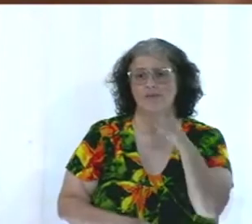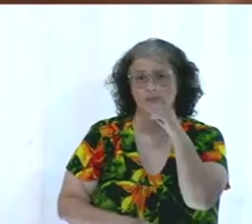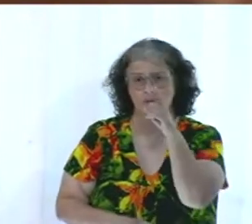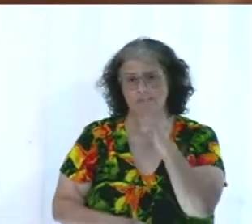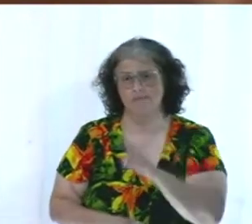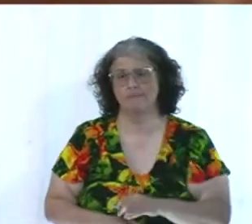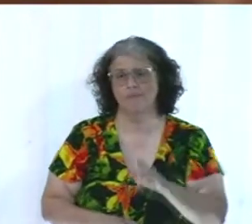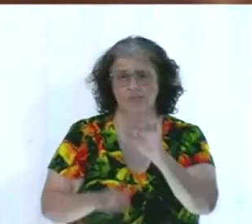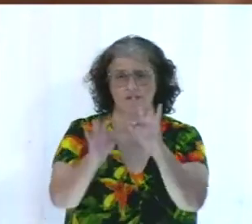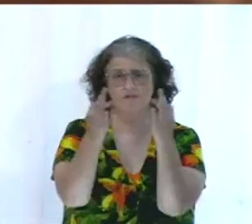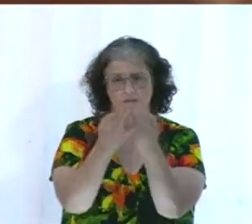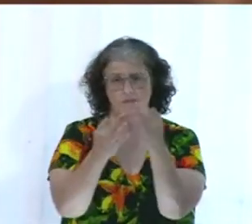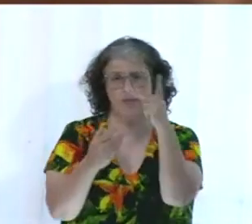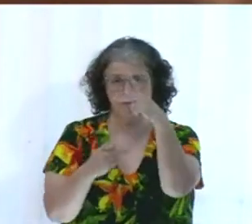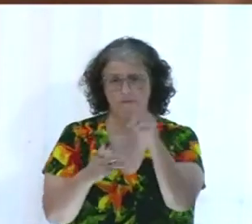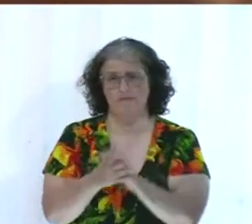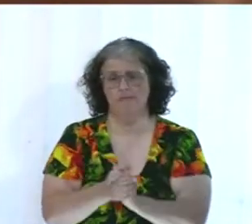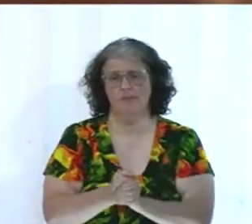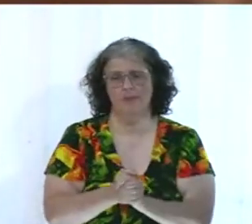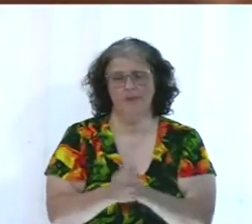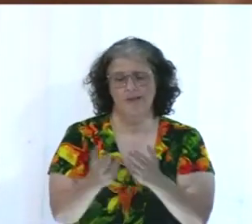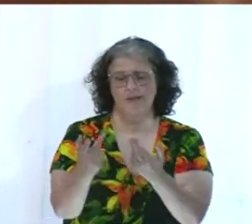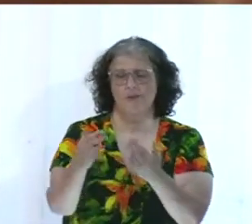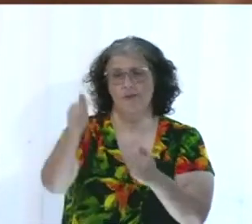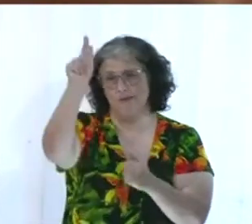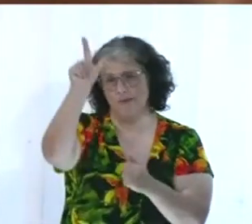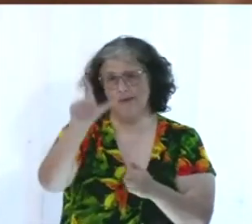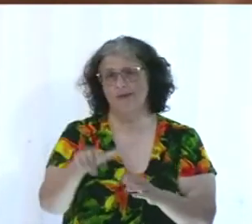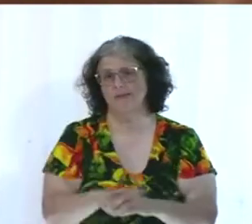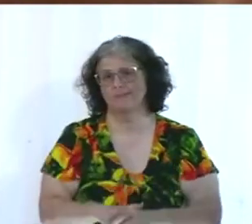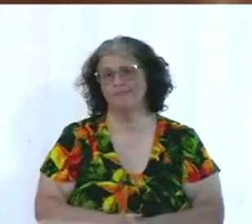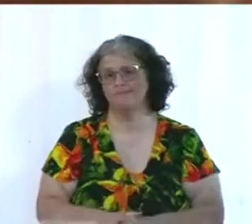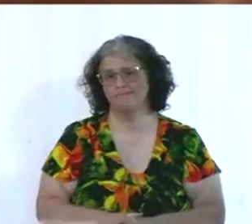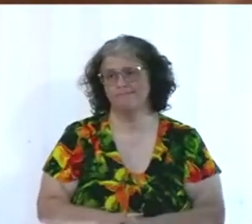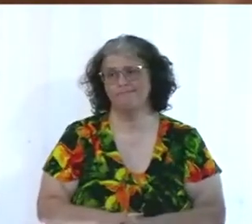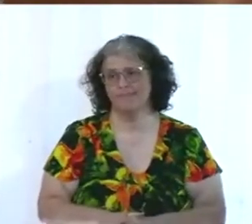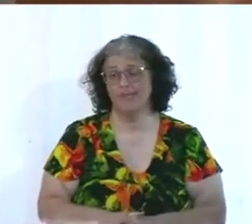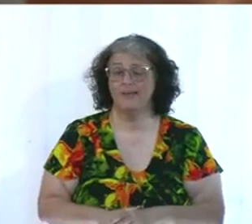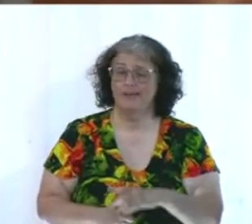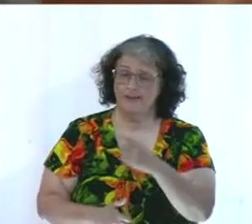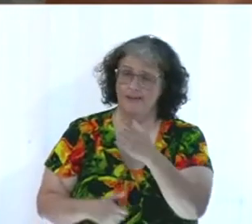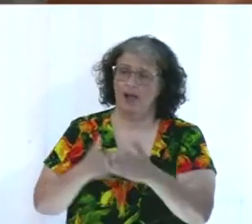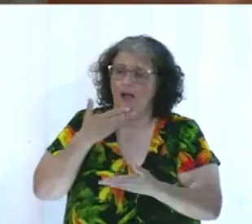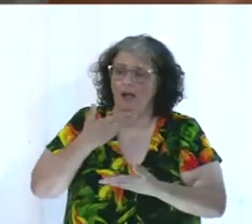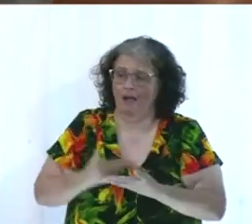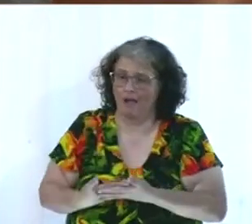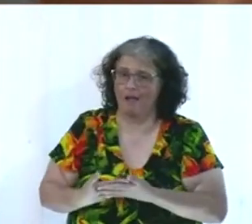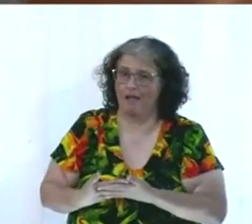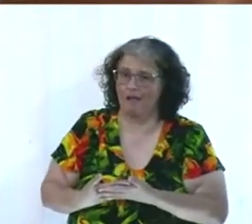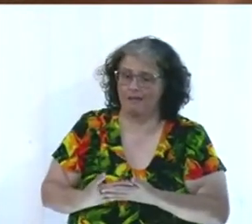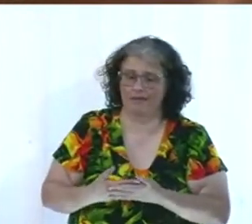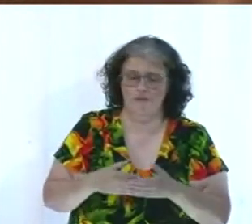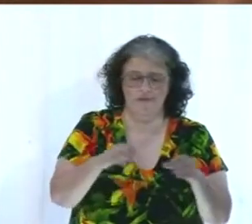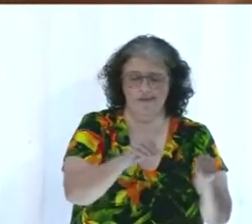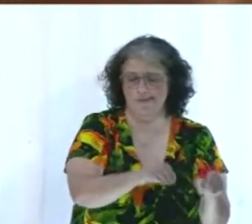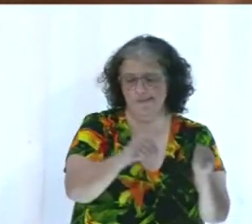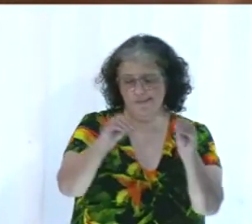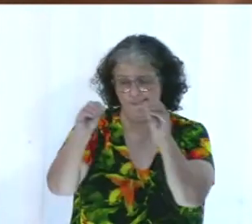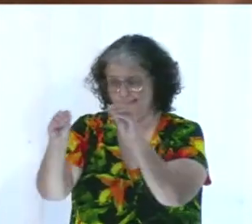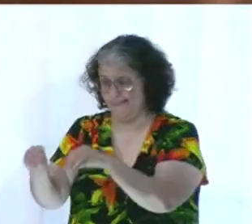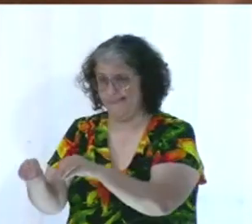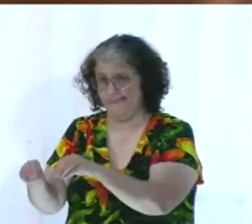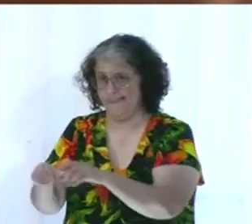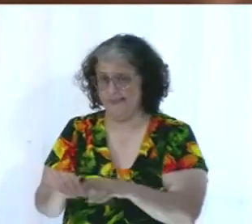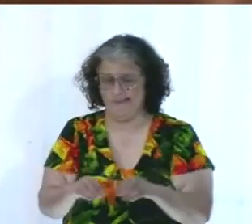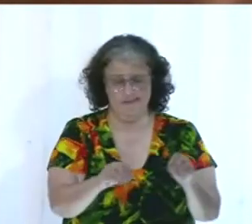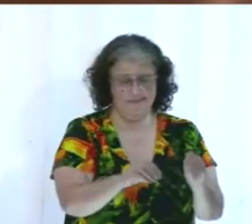família, o que aconteceu entre os Gálatas. Admira-me que estejais passando tão depressa da graça